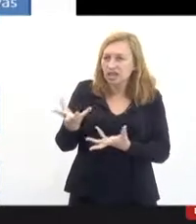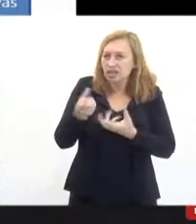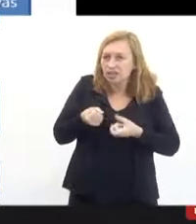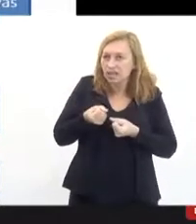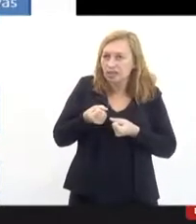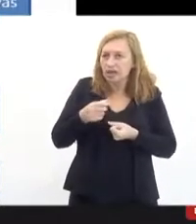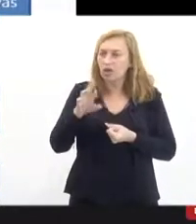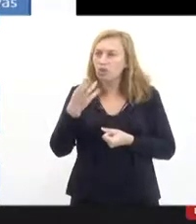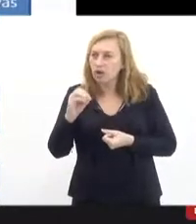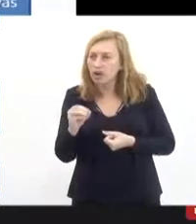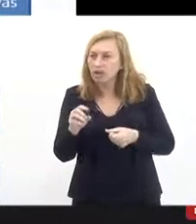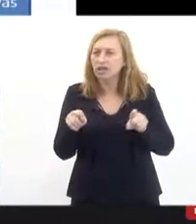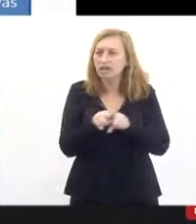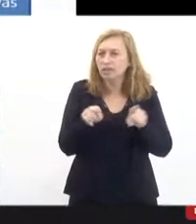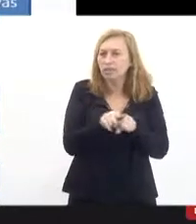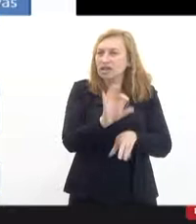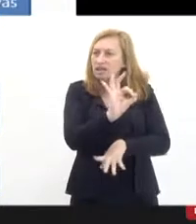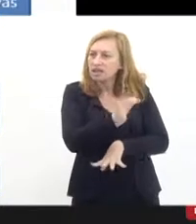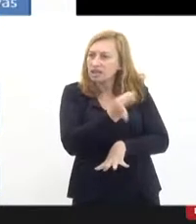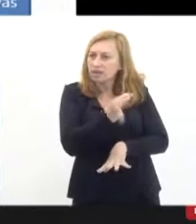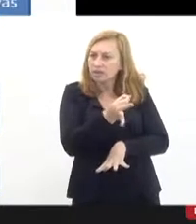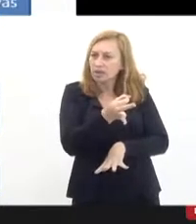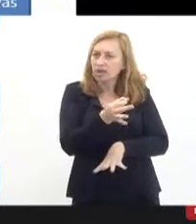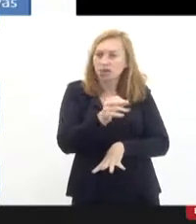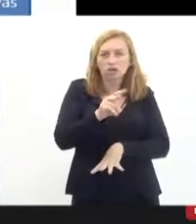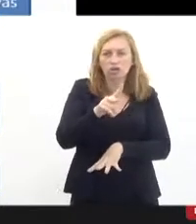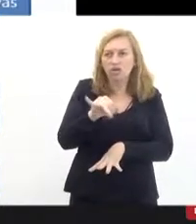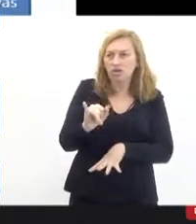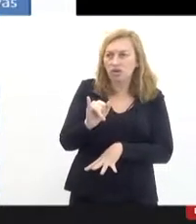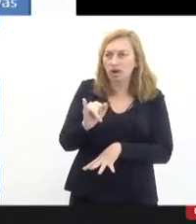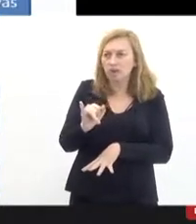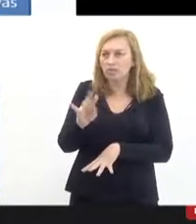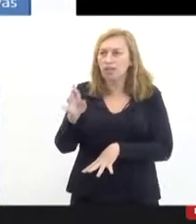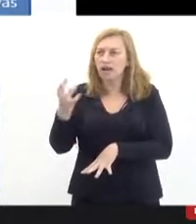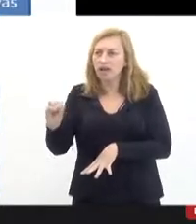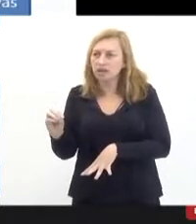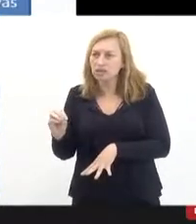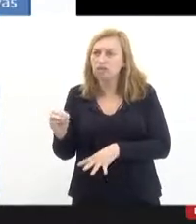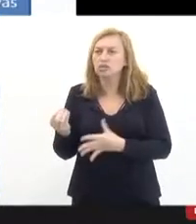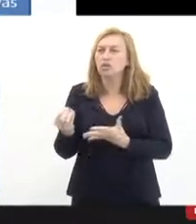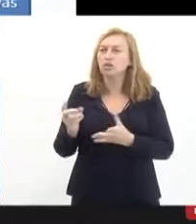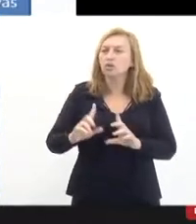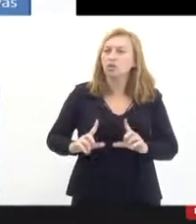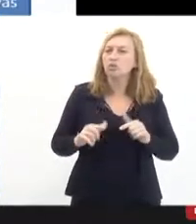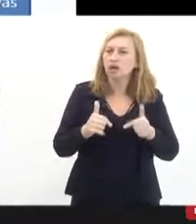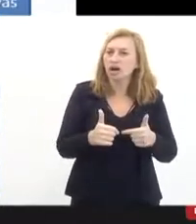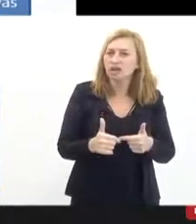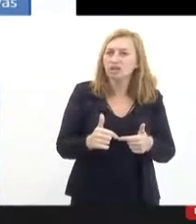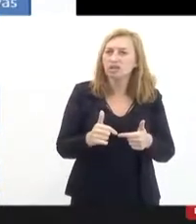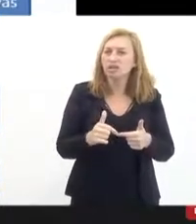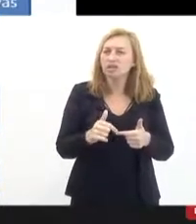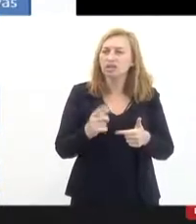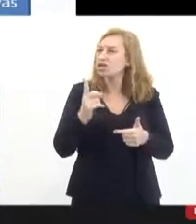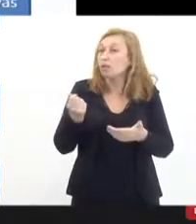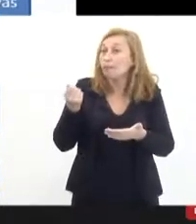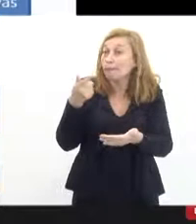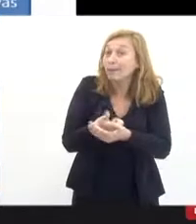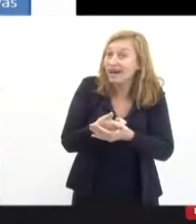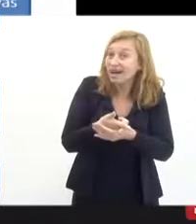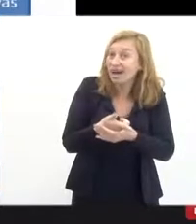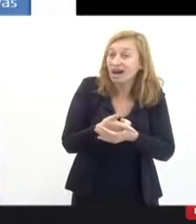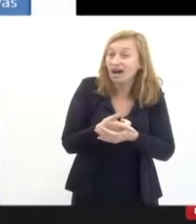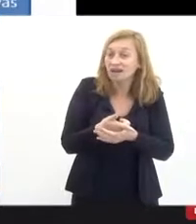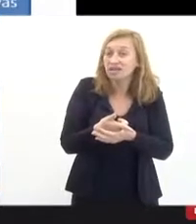crédito, ele também, obviamente, ele também não vai para o meu balanço, ele considera como um ativo contingente, e devido à